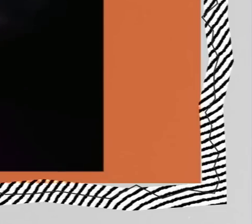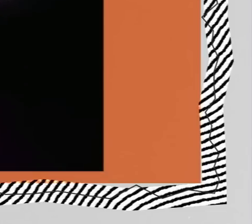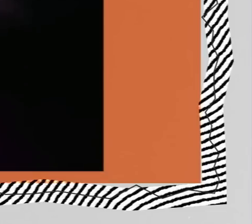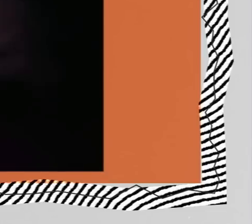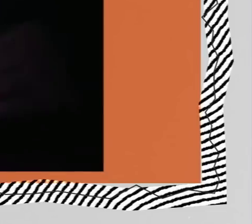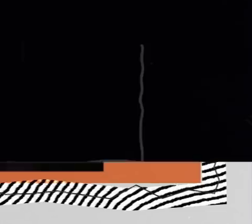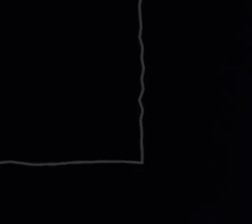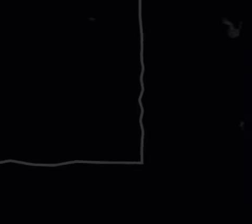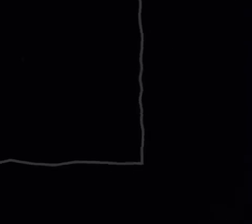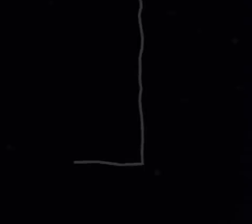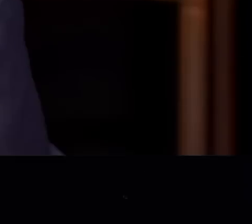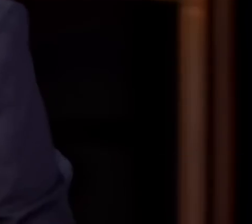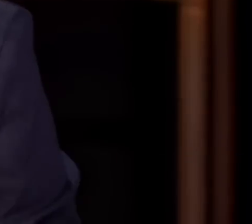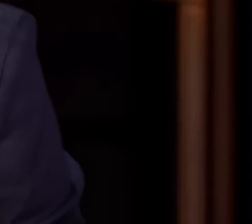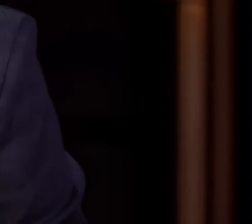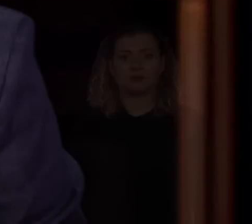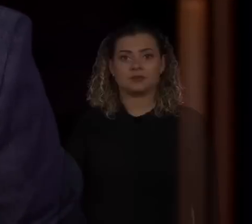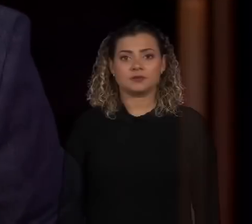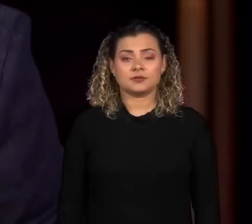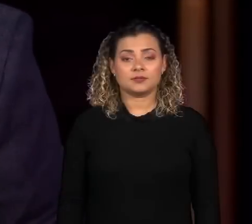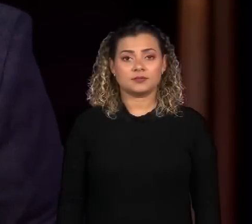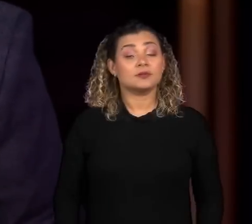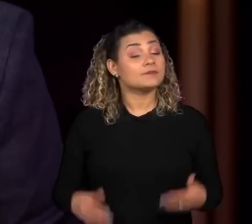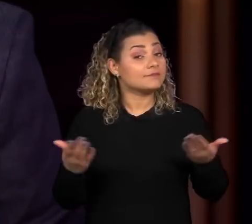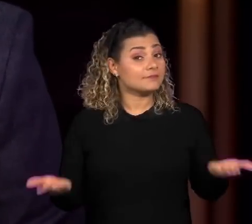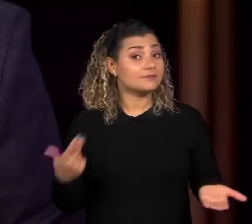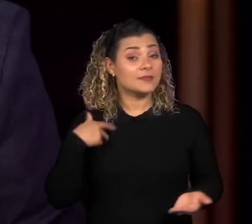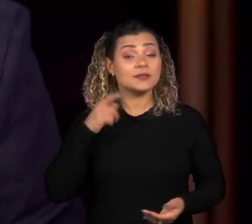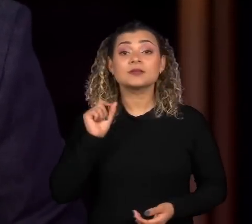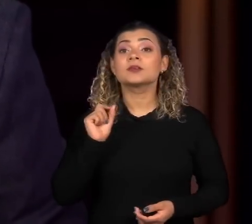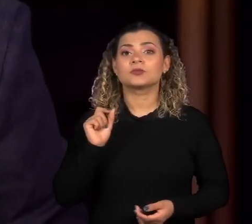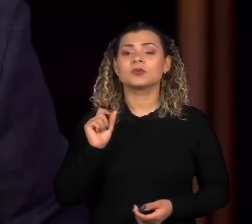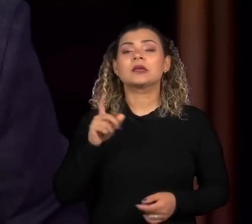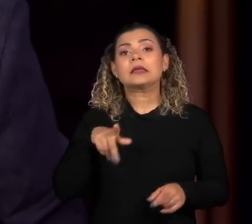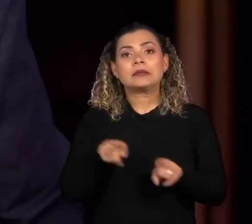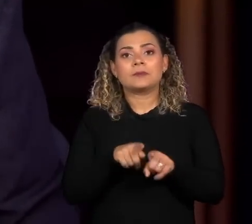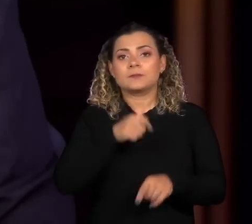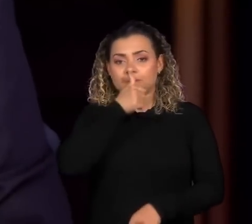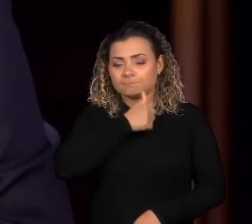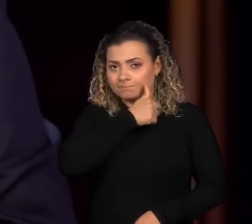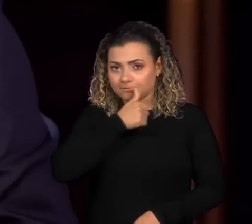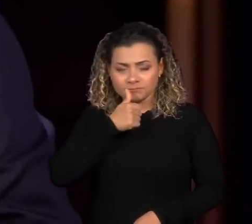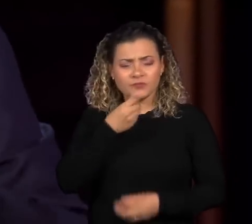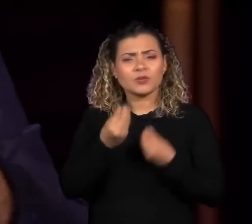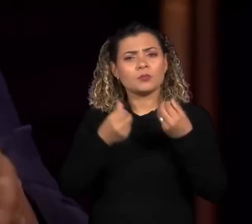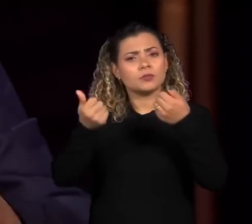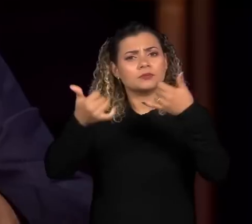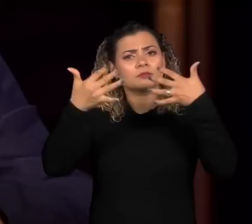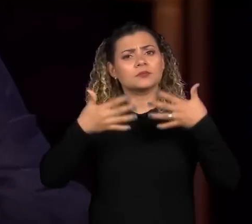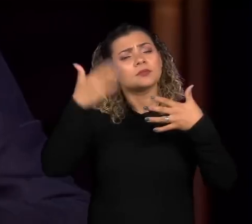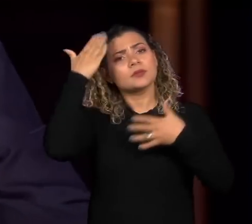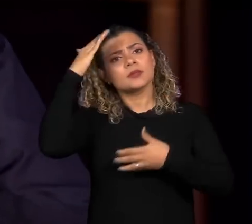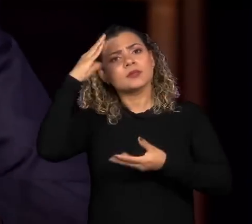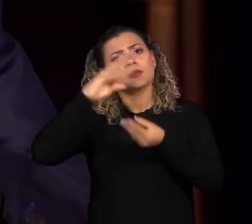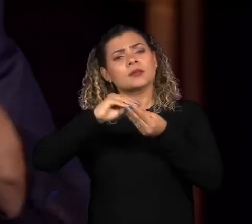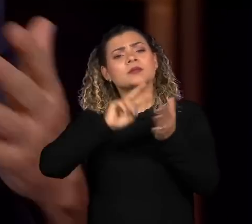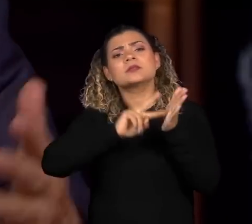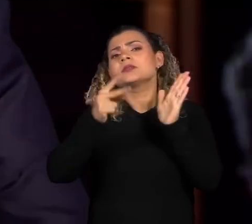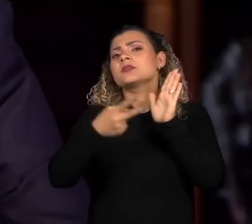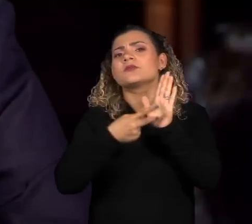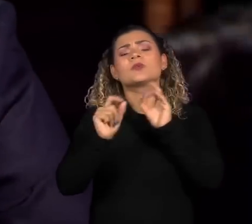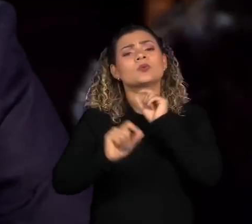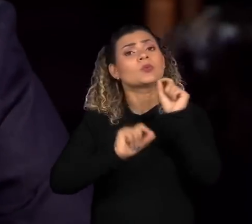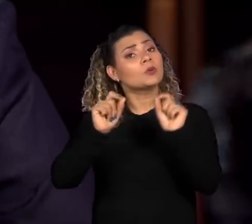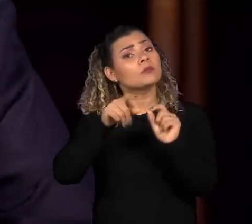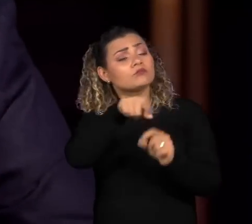sem saber rezar. Quando a gente fala de celibato, por exemplo, eu queria entender a sua visão, assim, e estou,